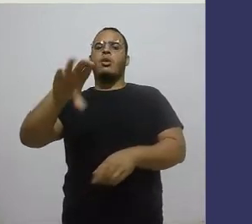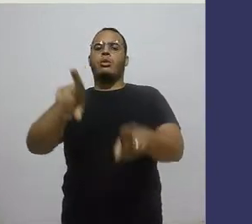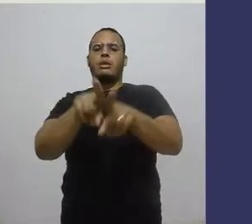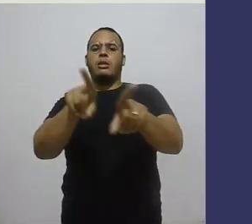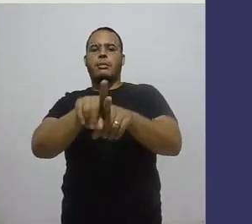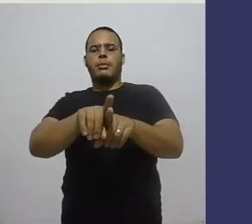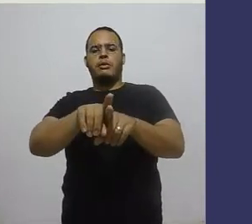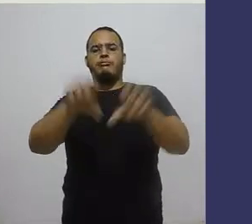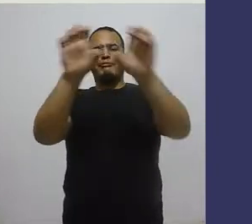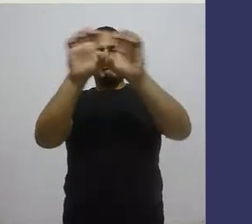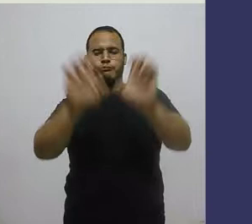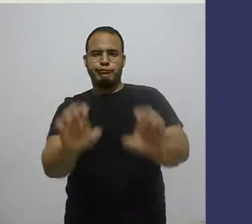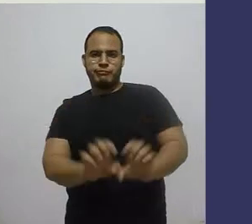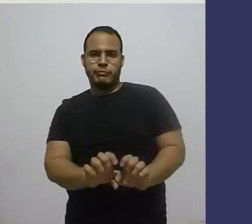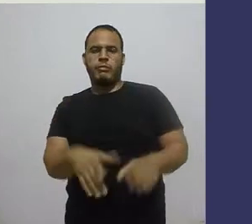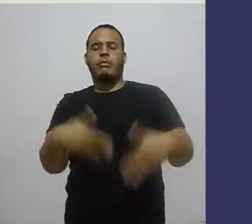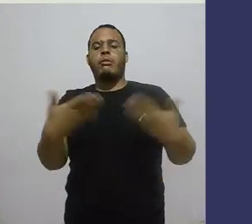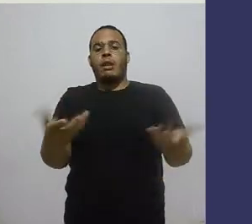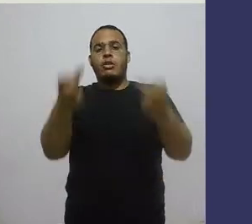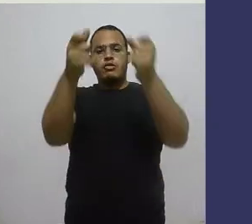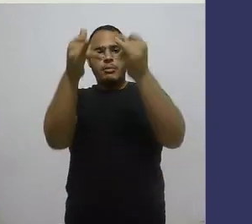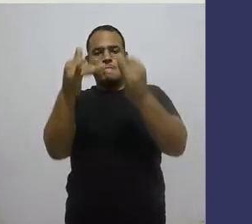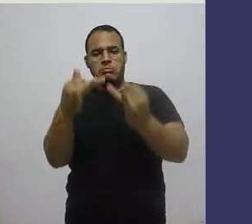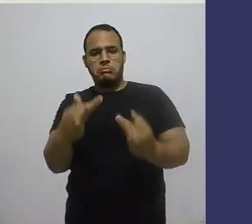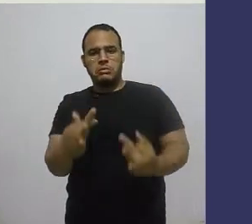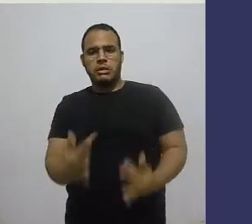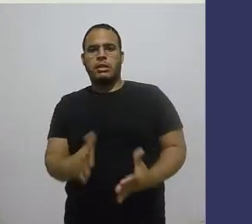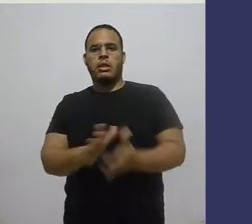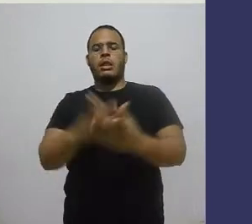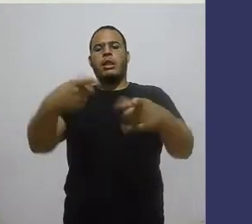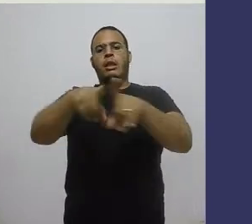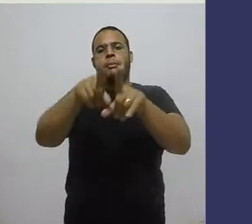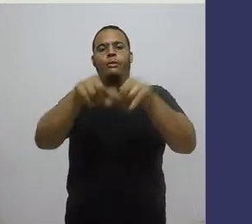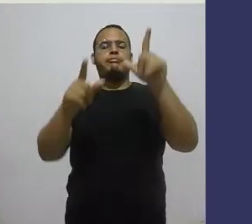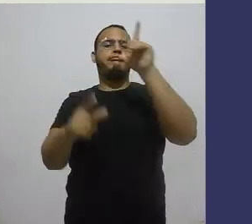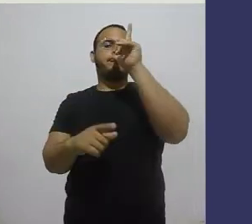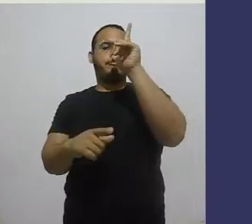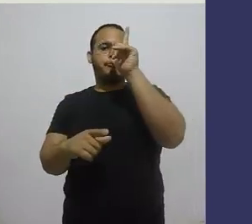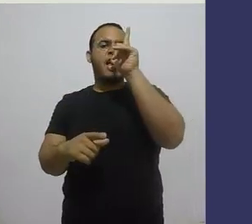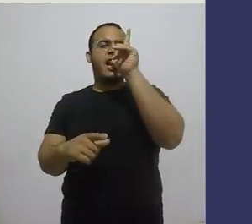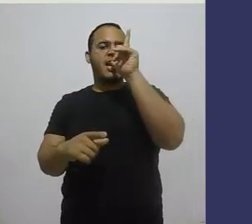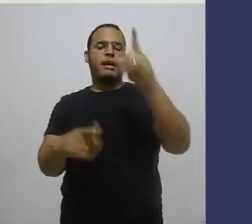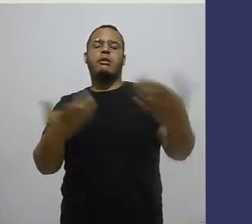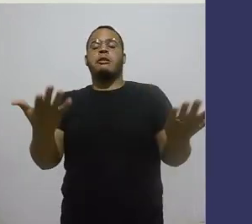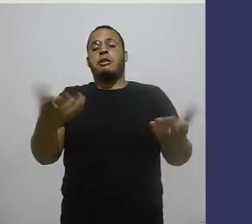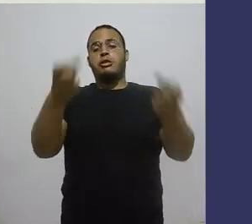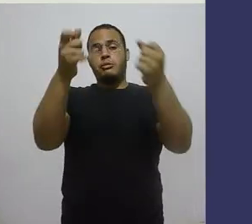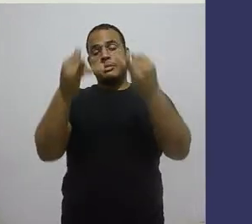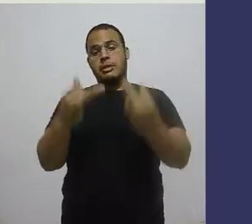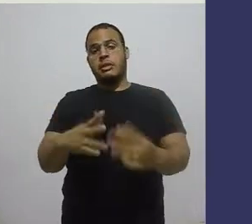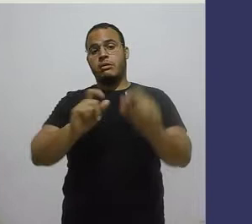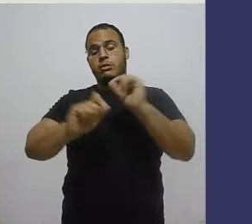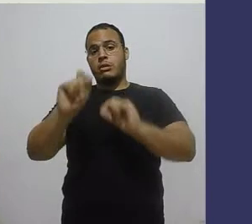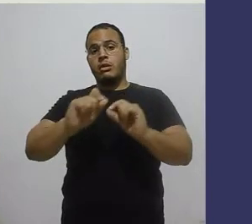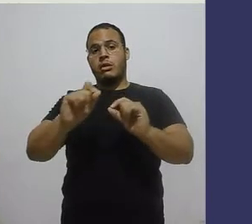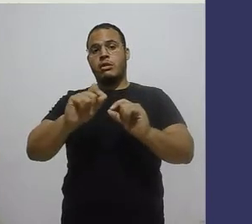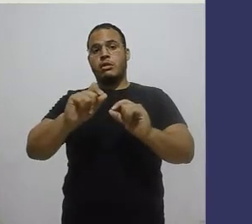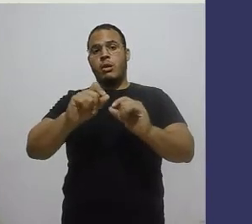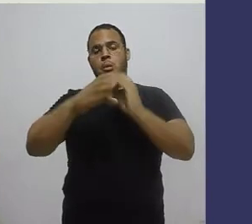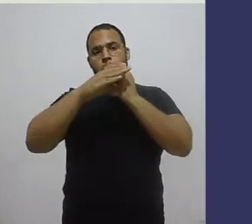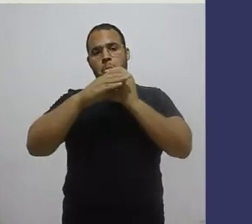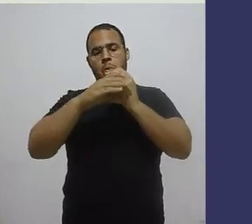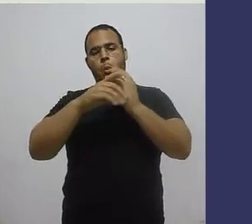estrutura. Quando a gente fala aqui do sistema genital masculino, a gente vai ter ducto deferente,